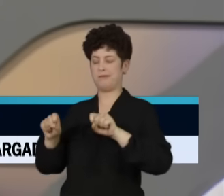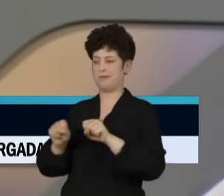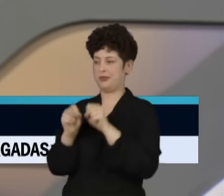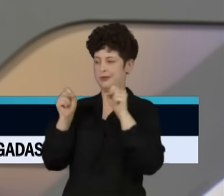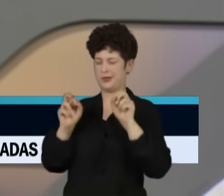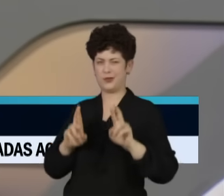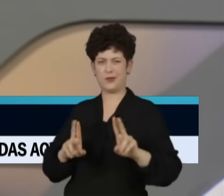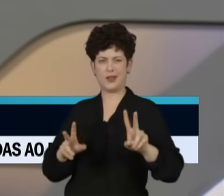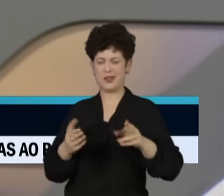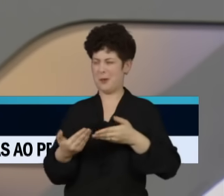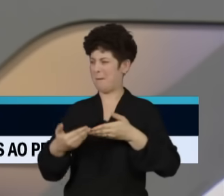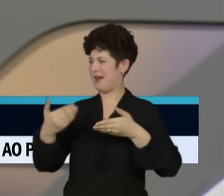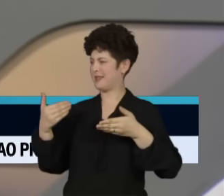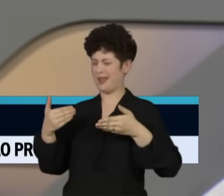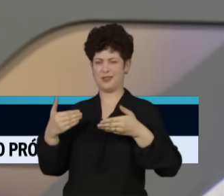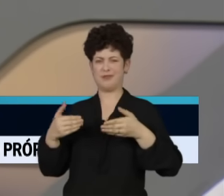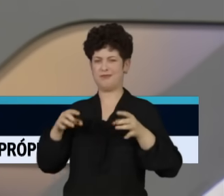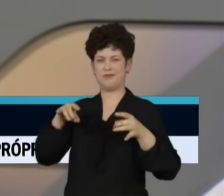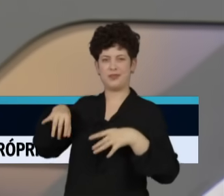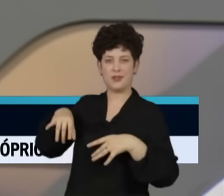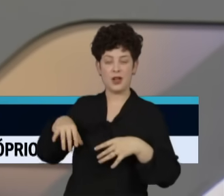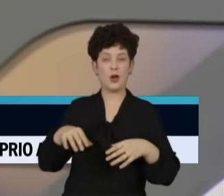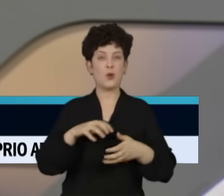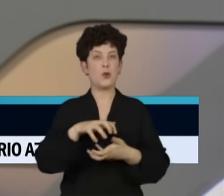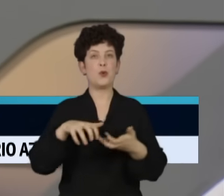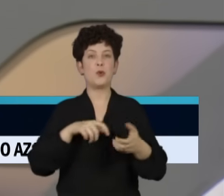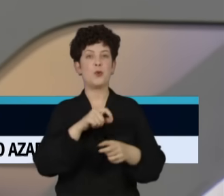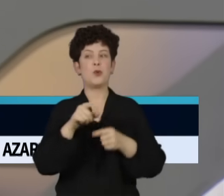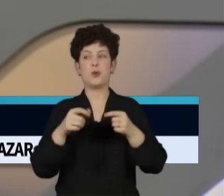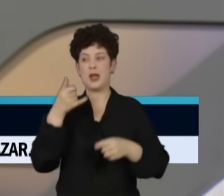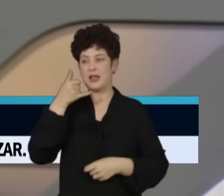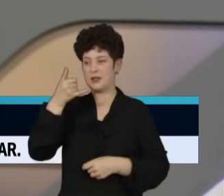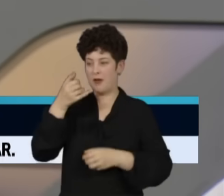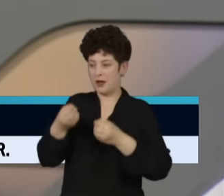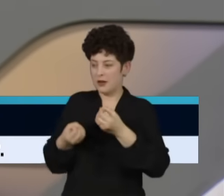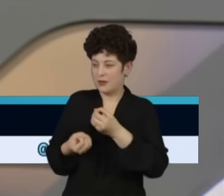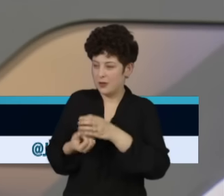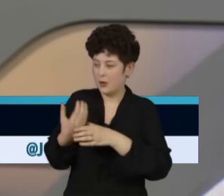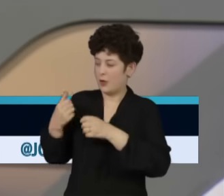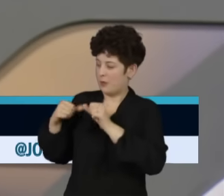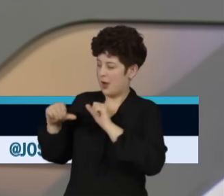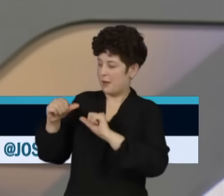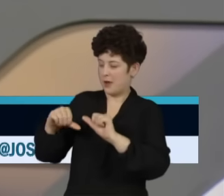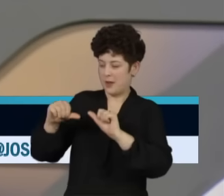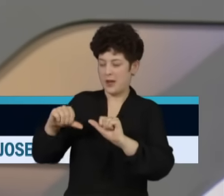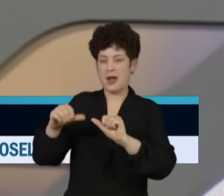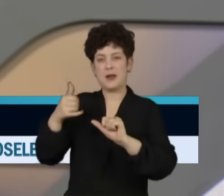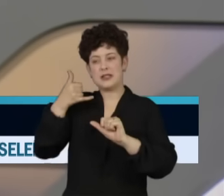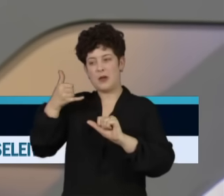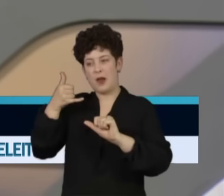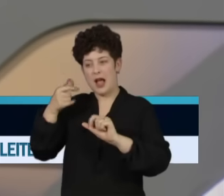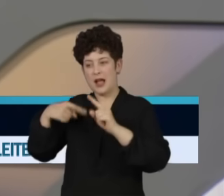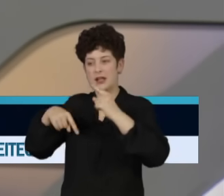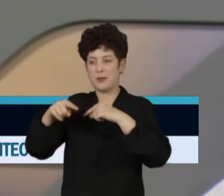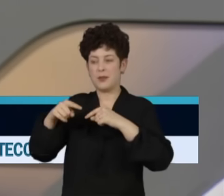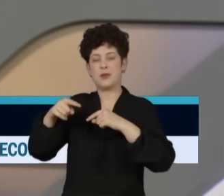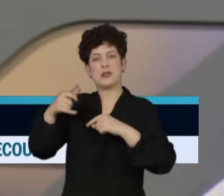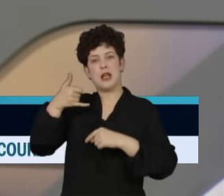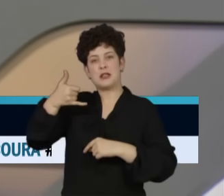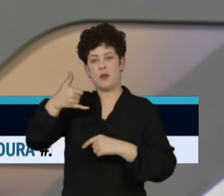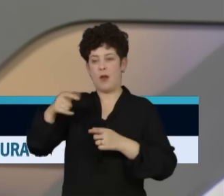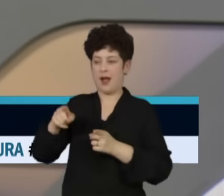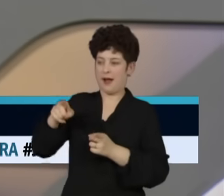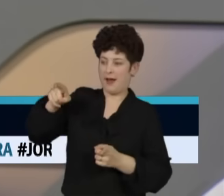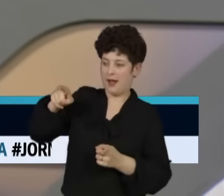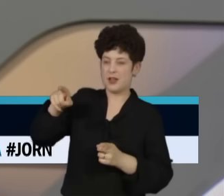existia no passado. Revolução foi a o lançamento do celular, que depois evoluiu pro smartphone. Eu acho que